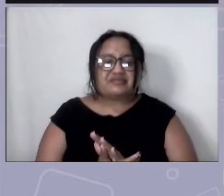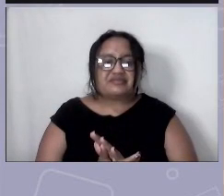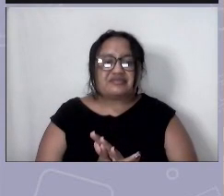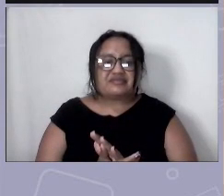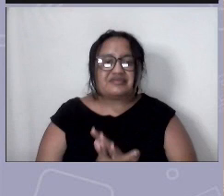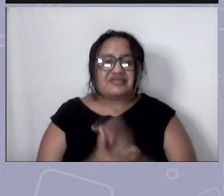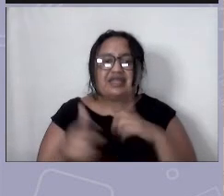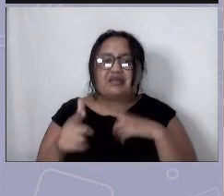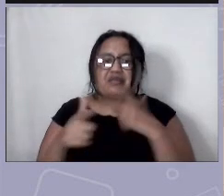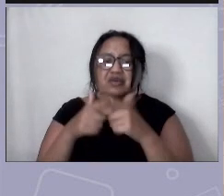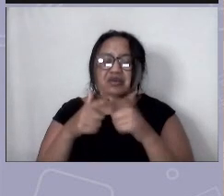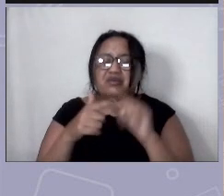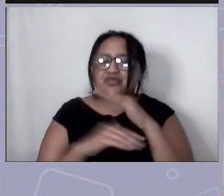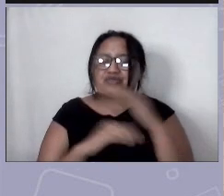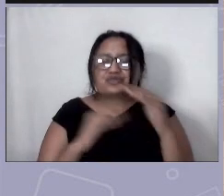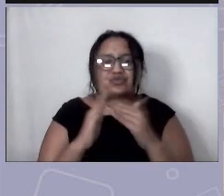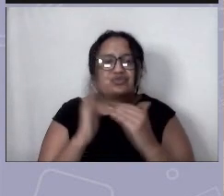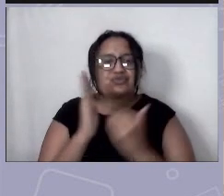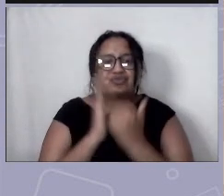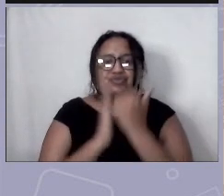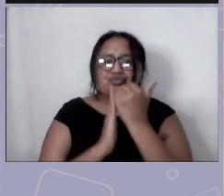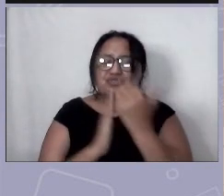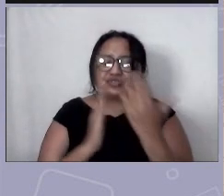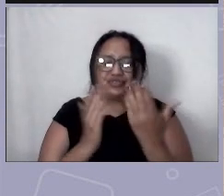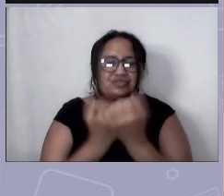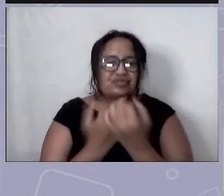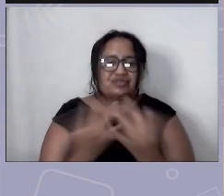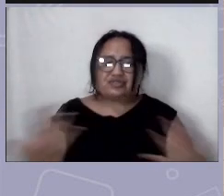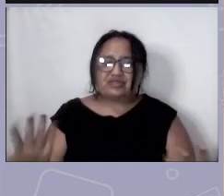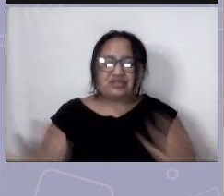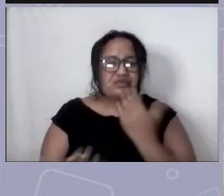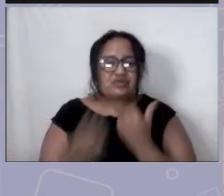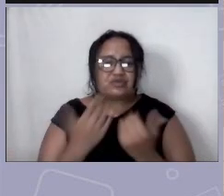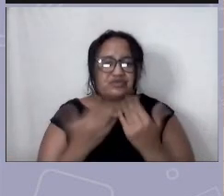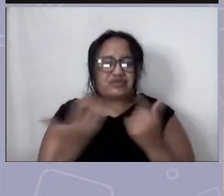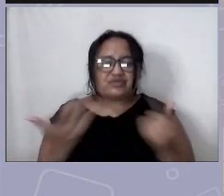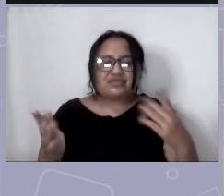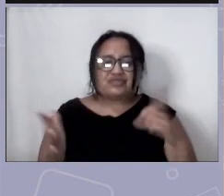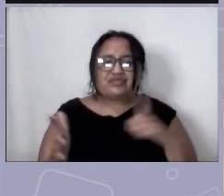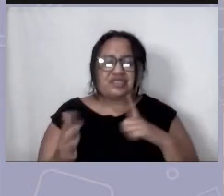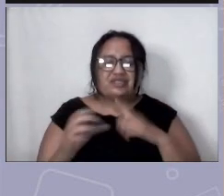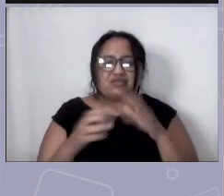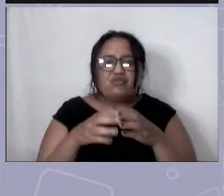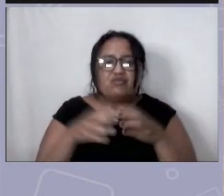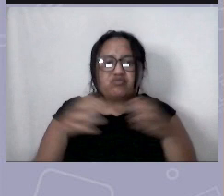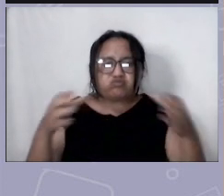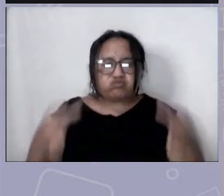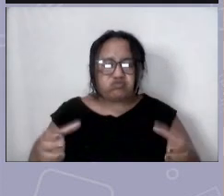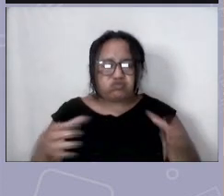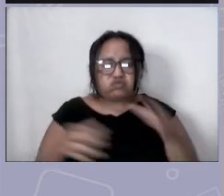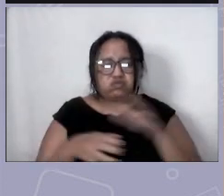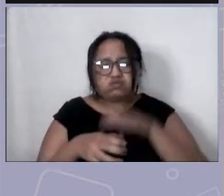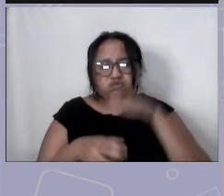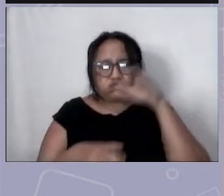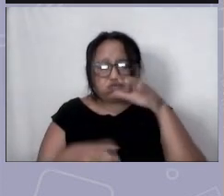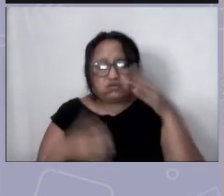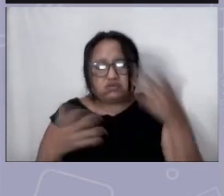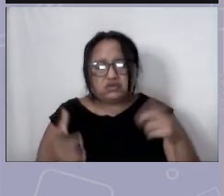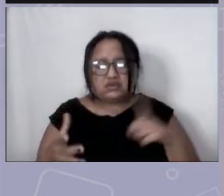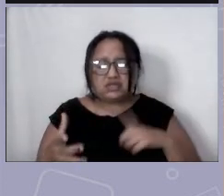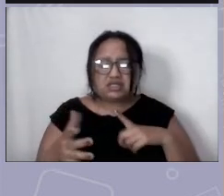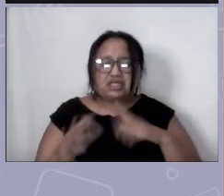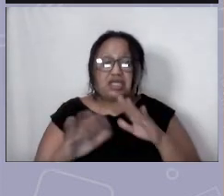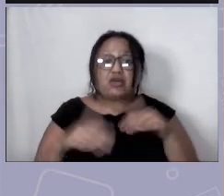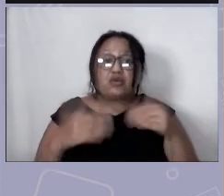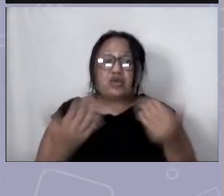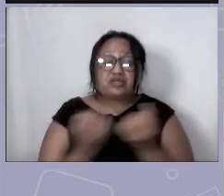afetam todos os níveis da cadeia alimentar da lavoura como eu falei né ele vai ter esse efeito cumulativo né esse efeito de bioacumulação então uma vez que os